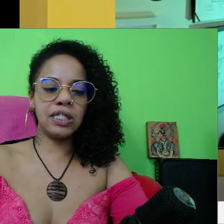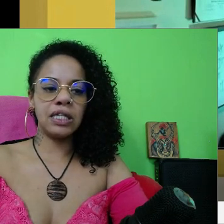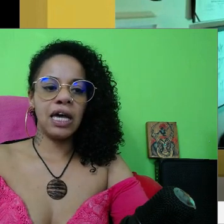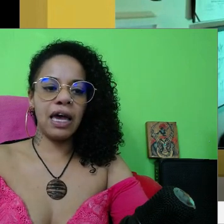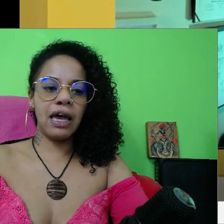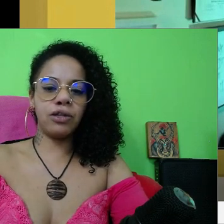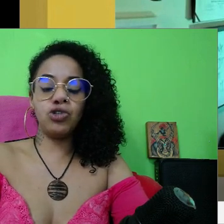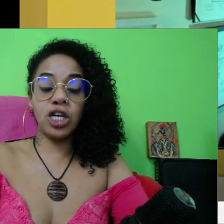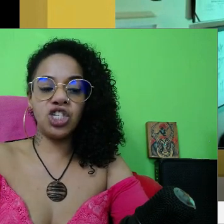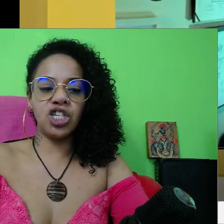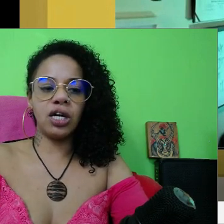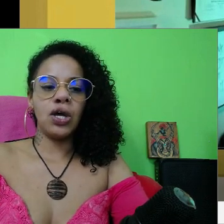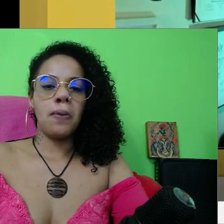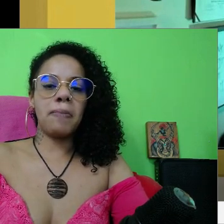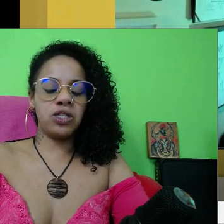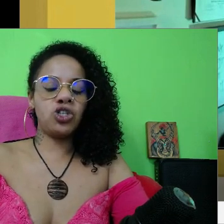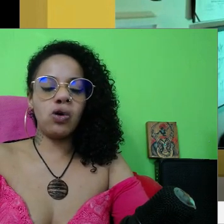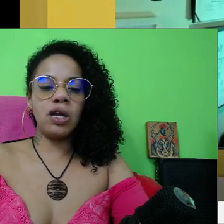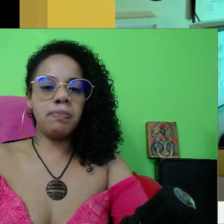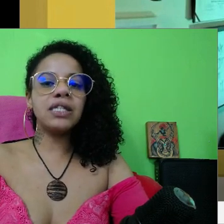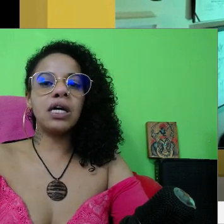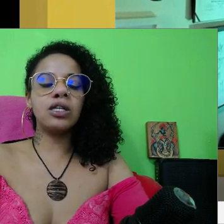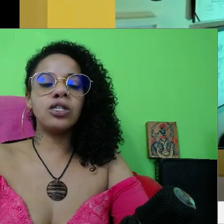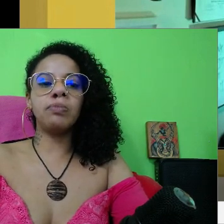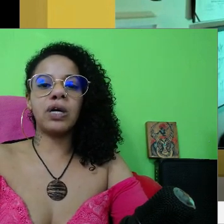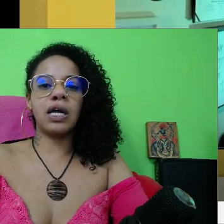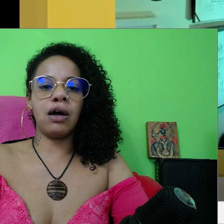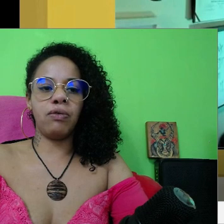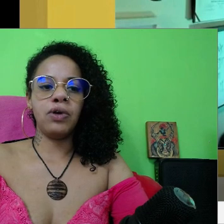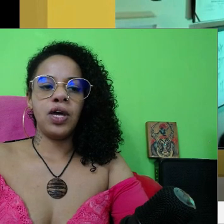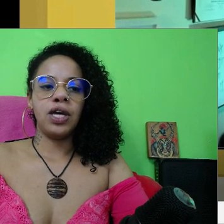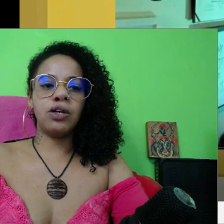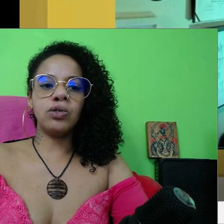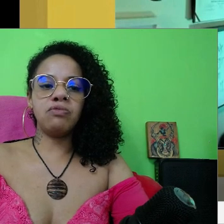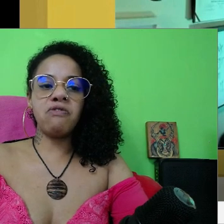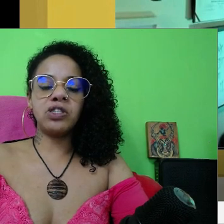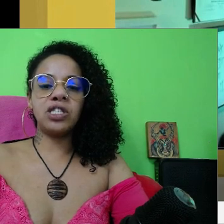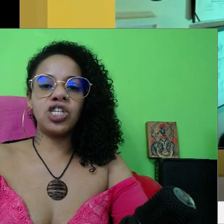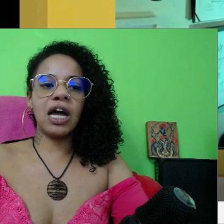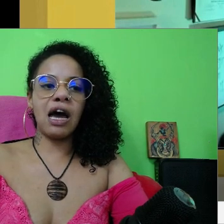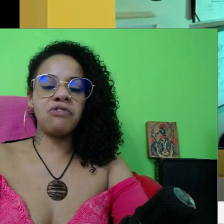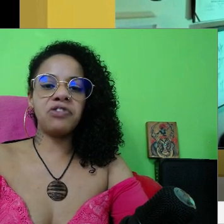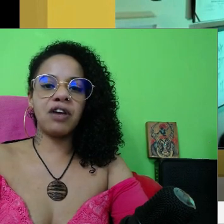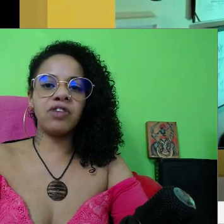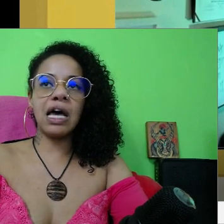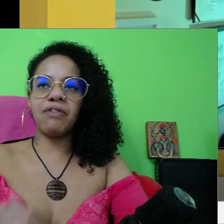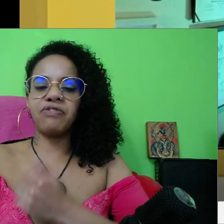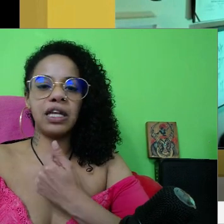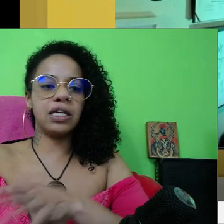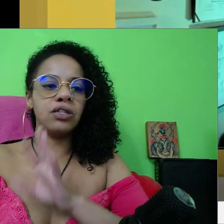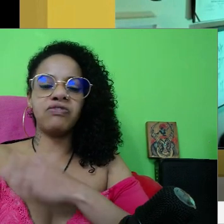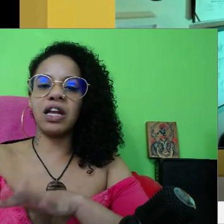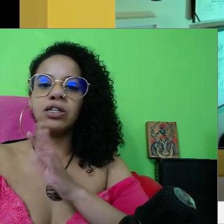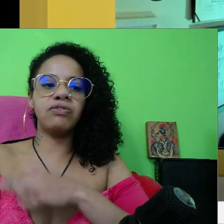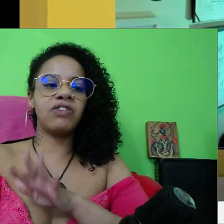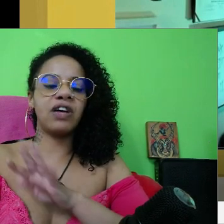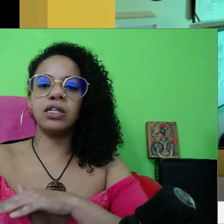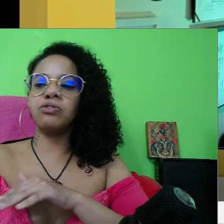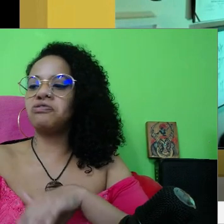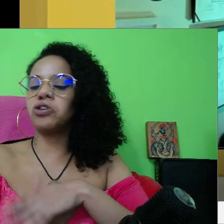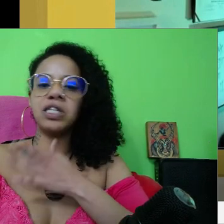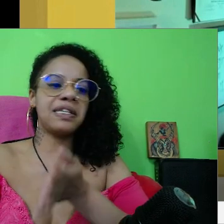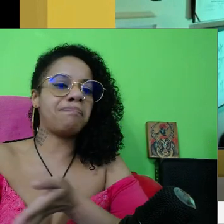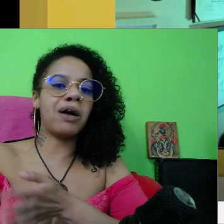as questões do dia a dia mas eu te acolhi bastante no meu canal inclusive você chegava e ficava lá falando falando